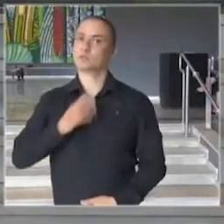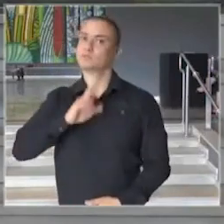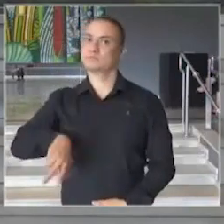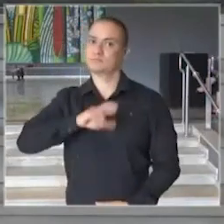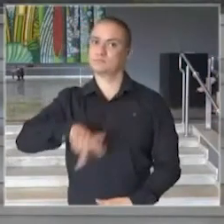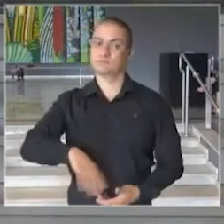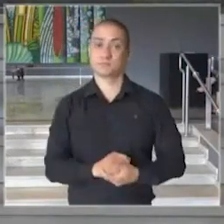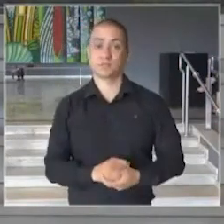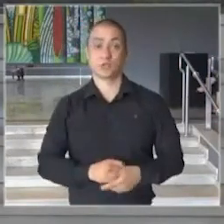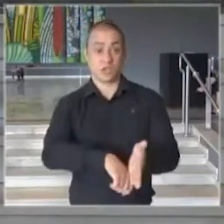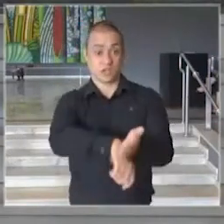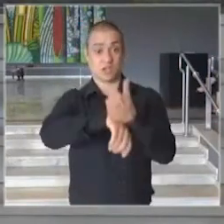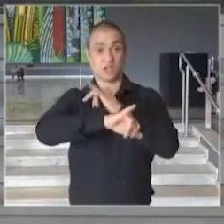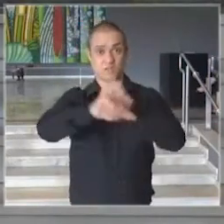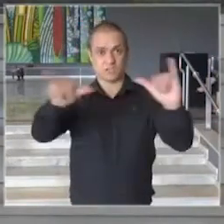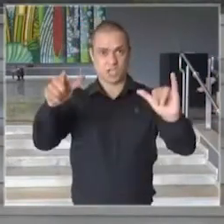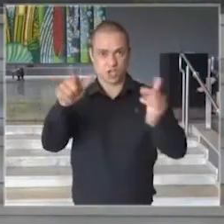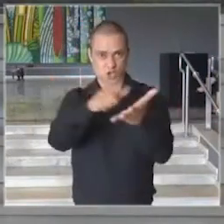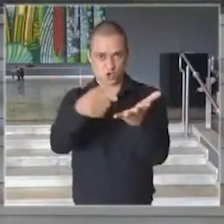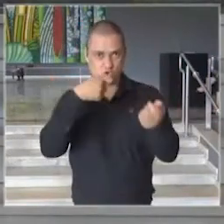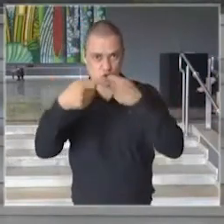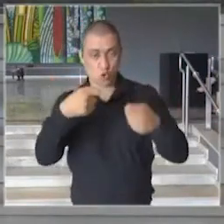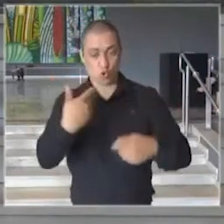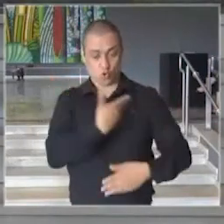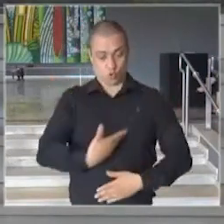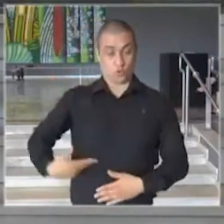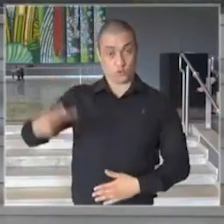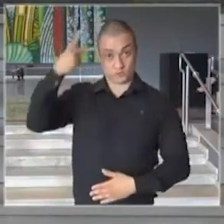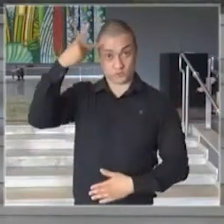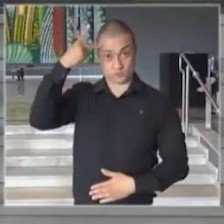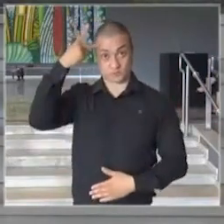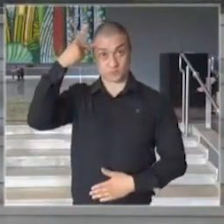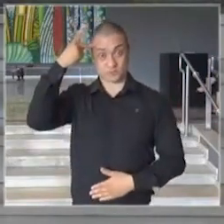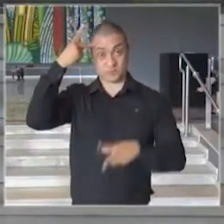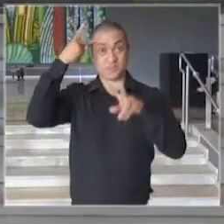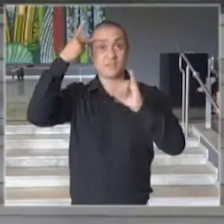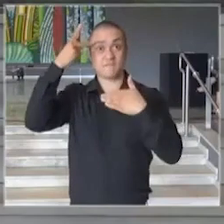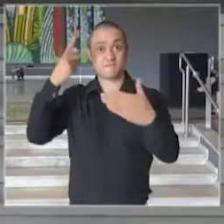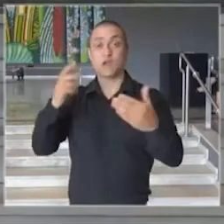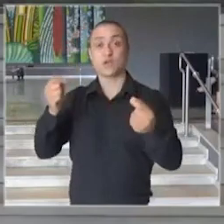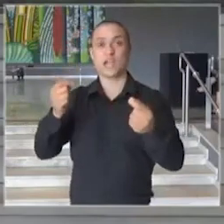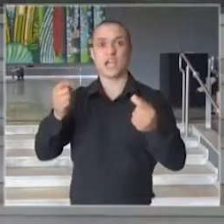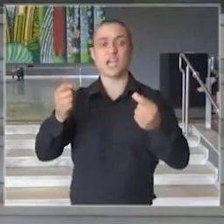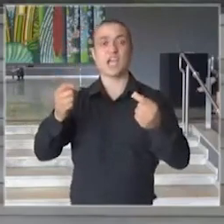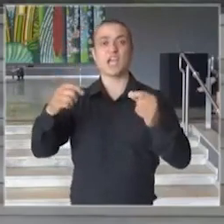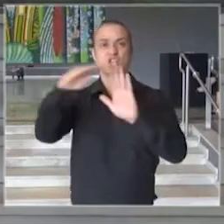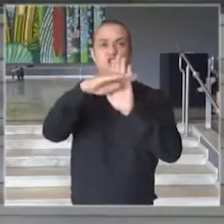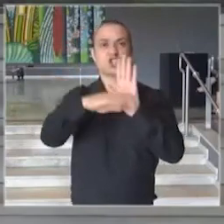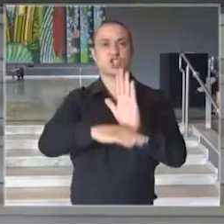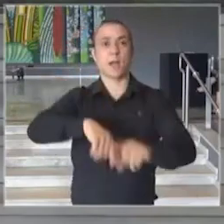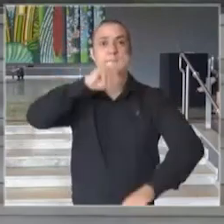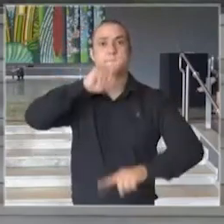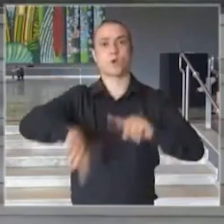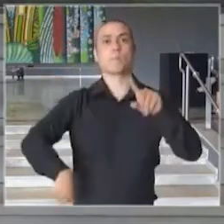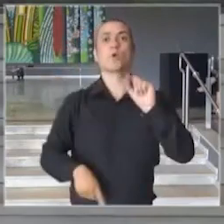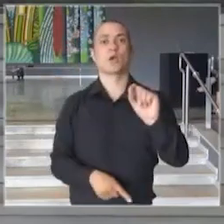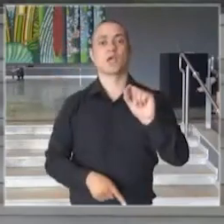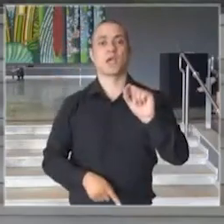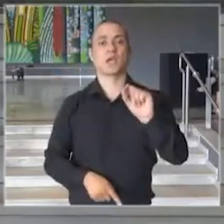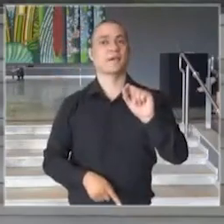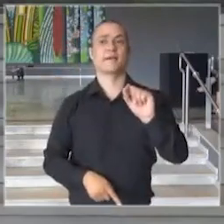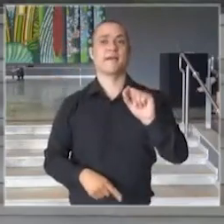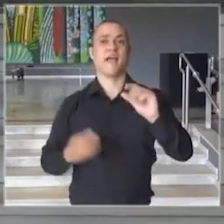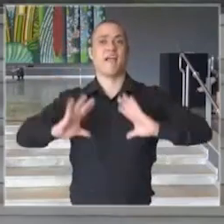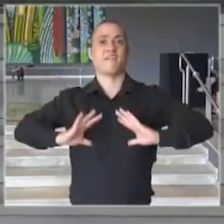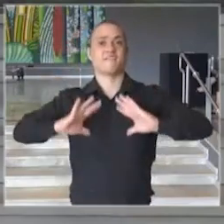E quero antecipar aqui aos jornalistas que o governo do Estado de São Paulo vai aplicar medidas proibindo qualquer tipo